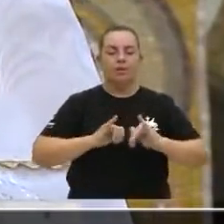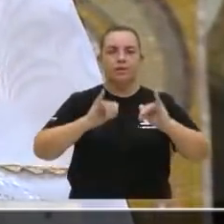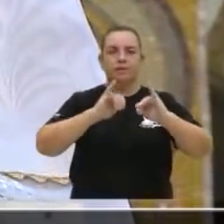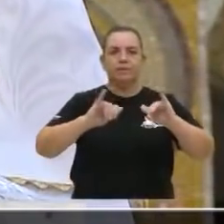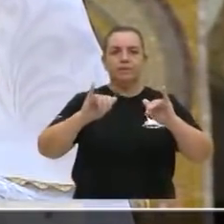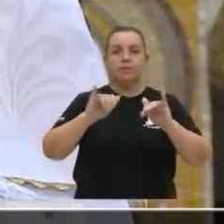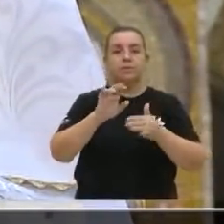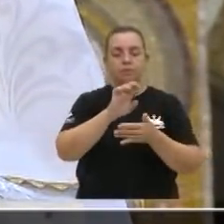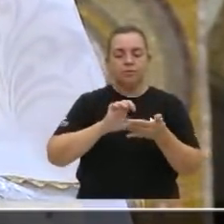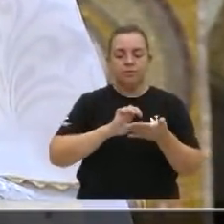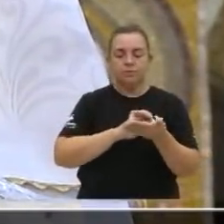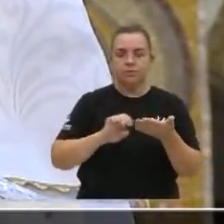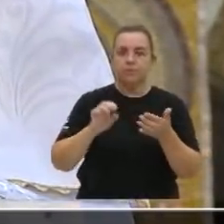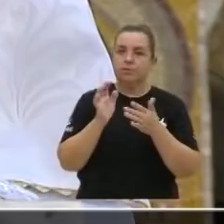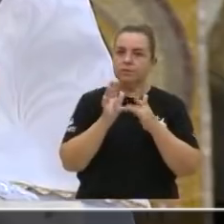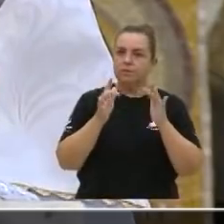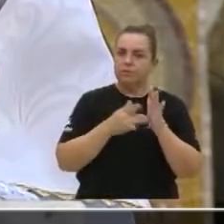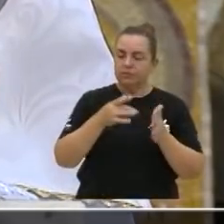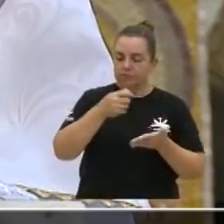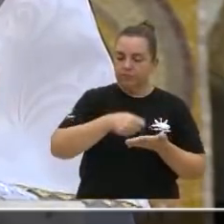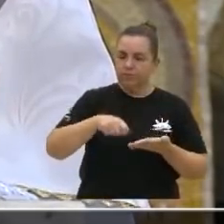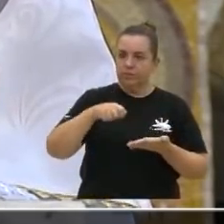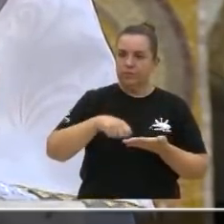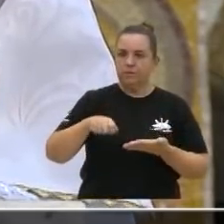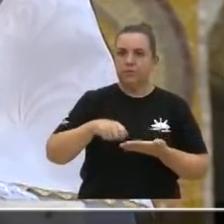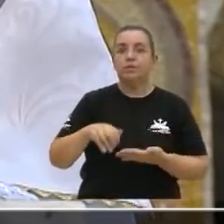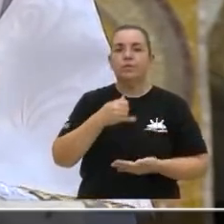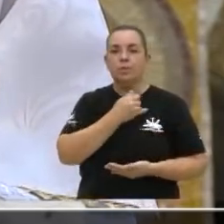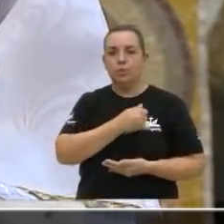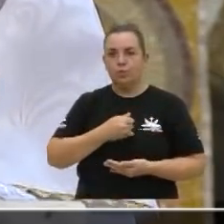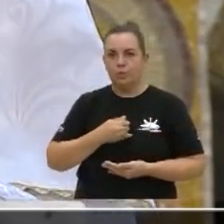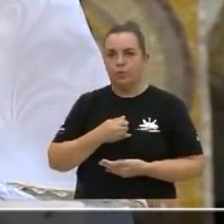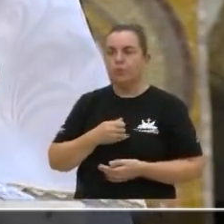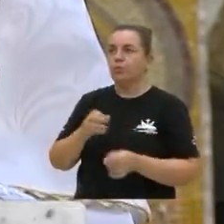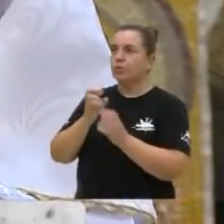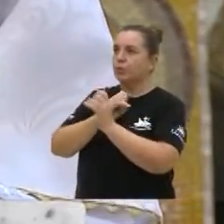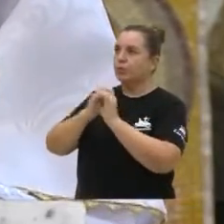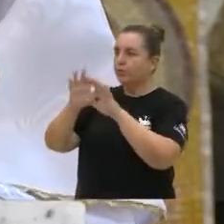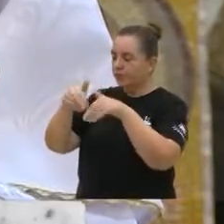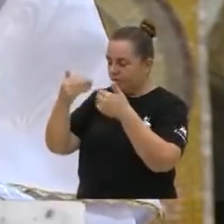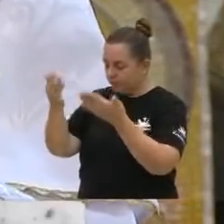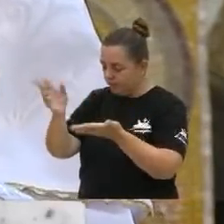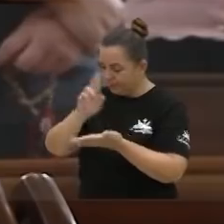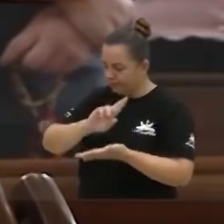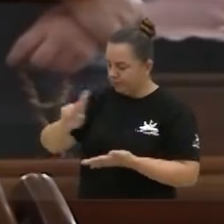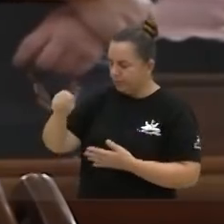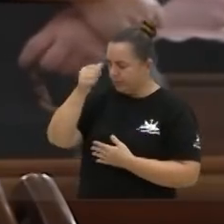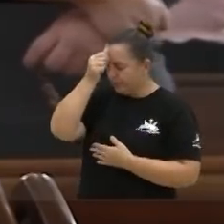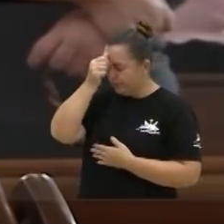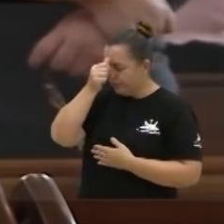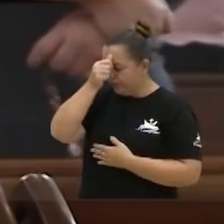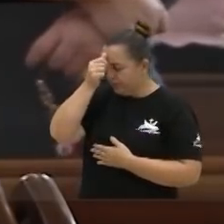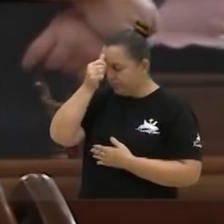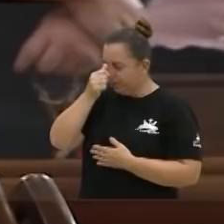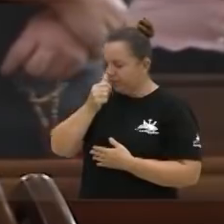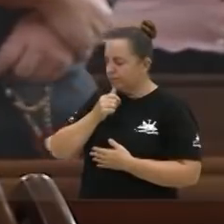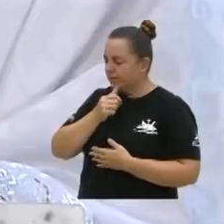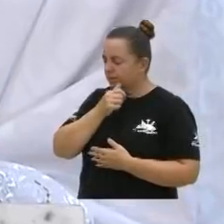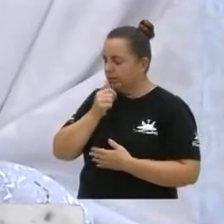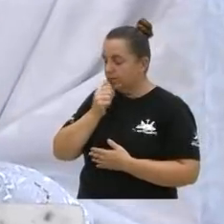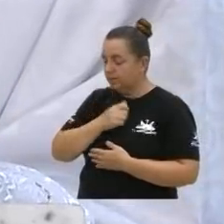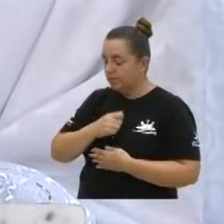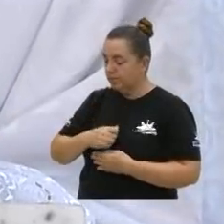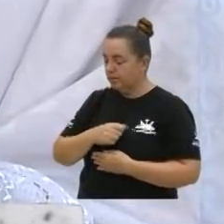do Evangelho de Jesus Cristo, segundo João. Glória a vós,